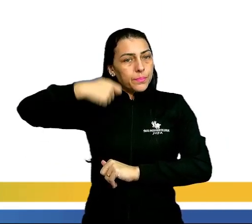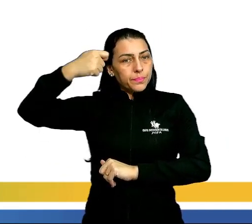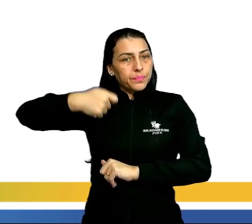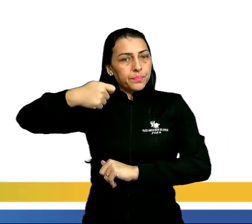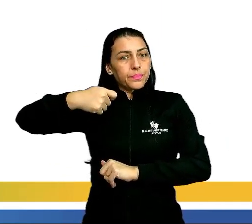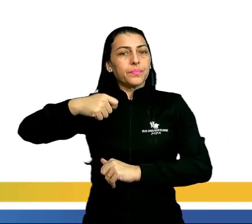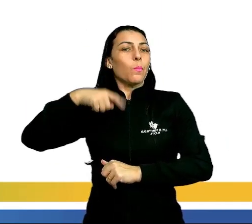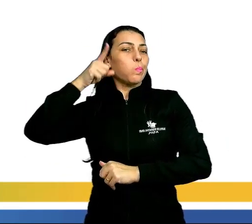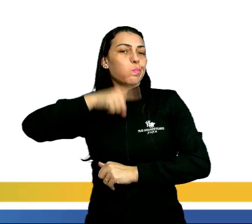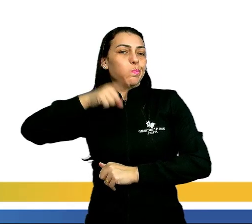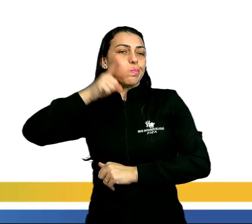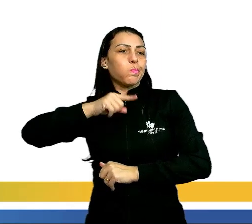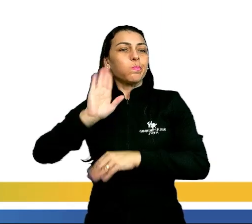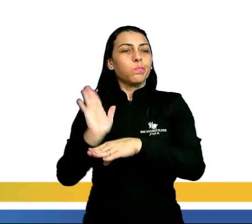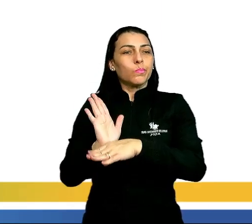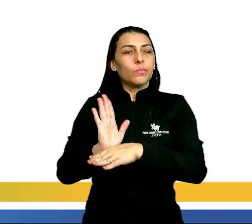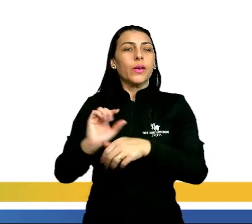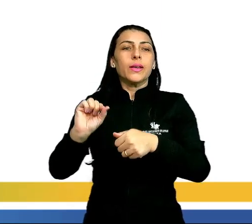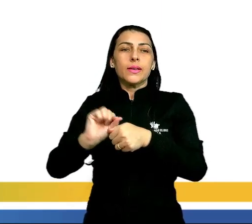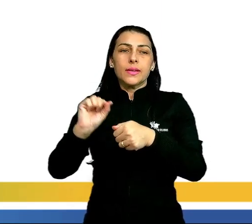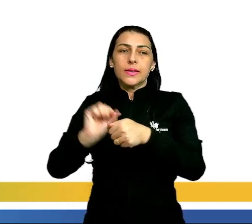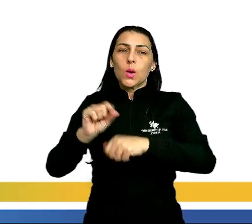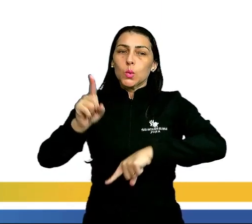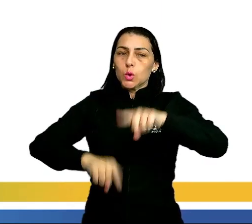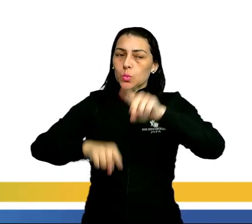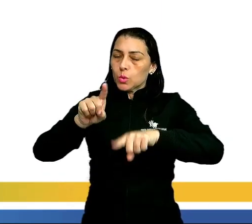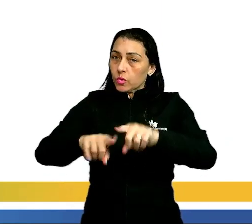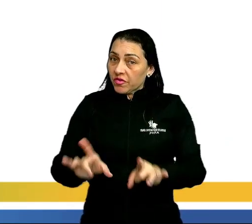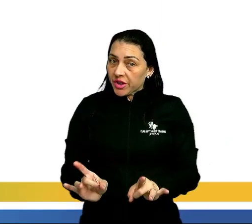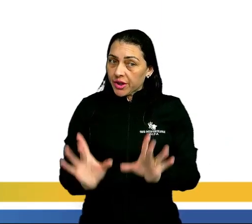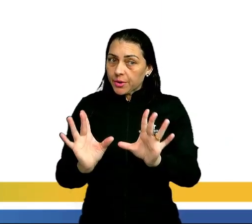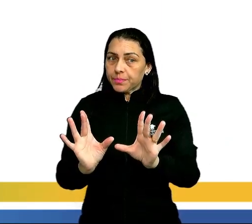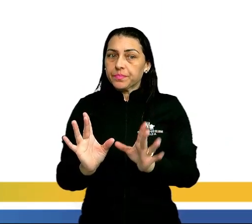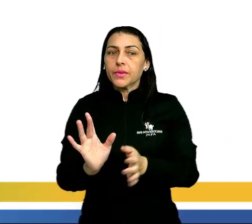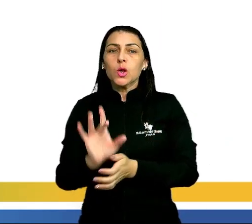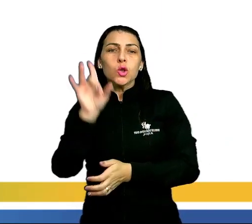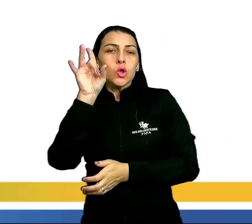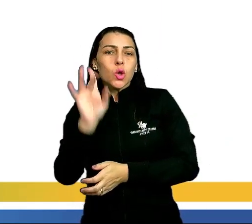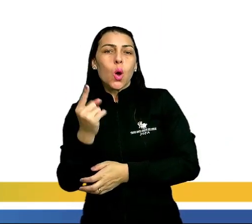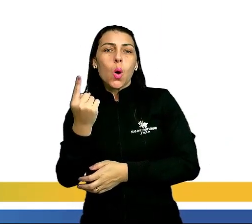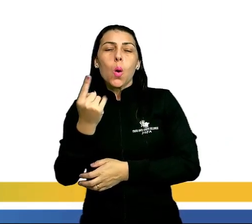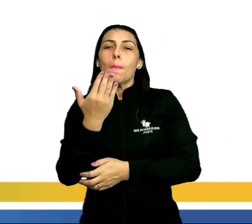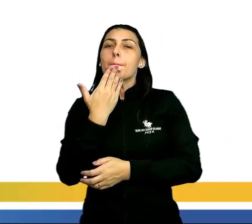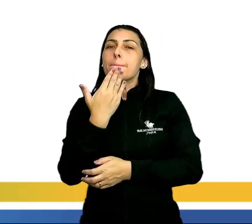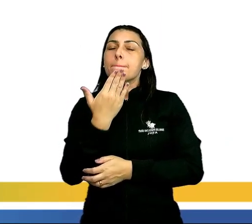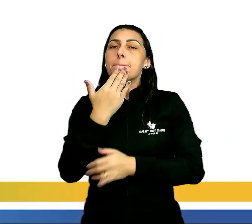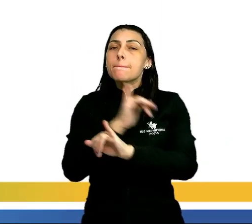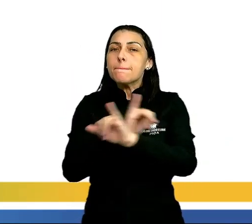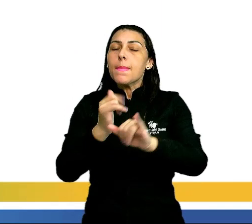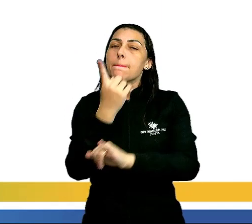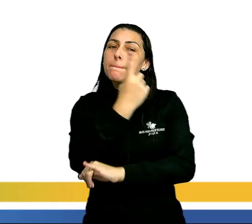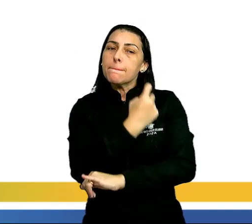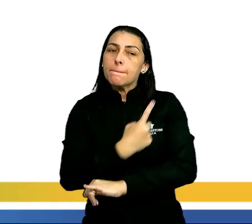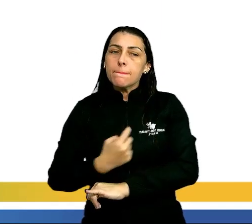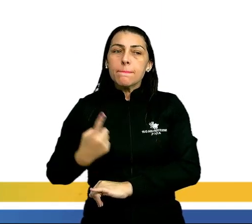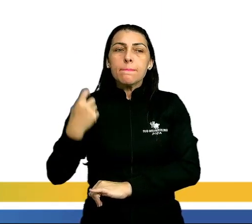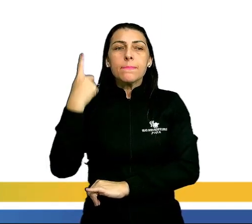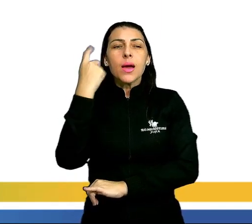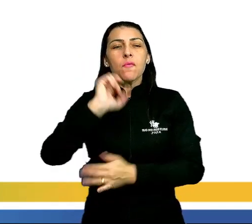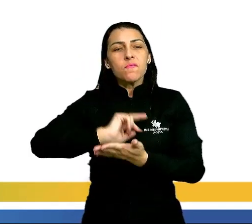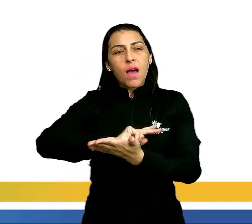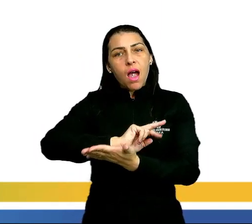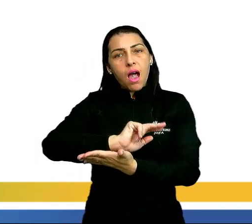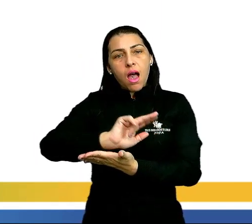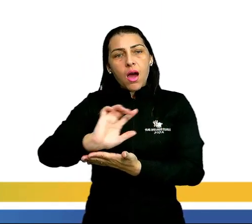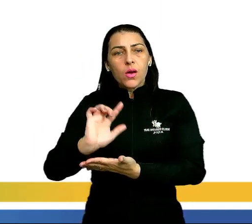cinema americano para promover um de seus produtos. Seria apenas uma campanha de perfume em meio a